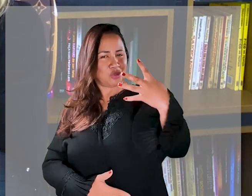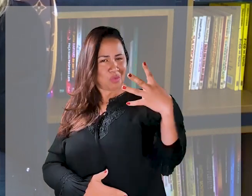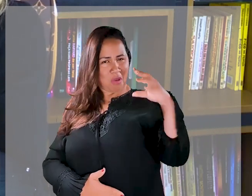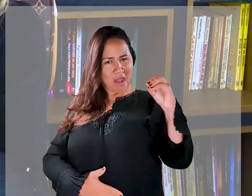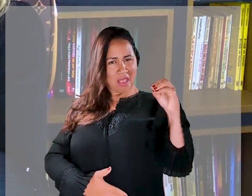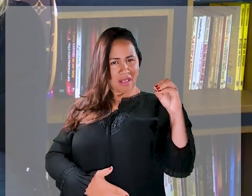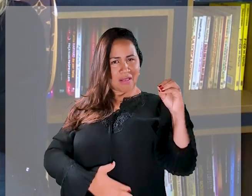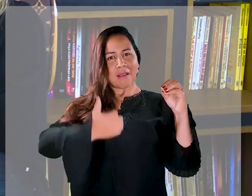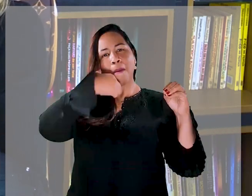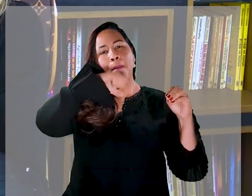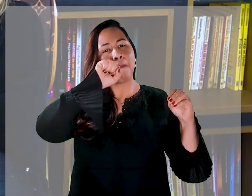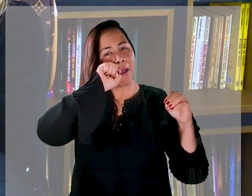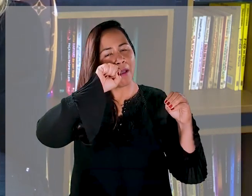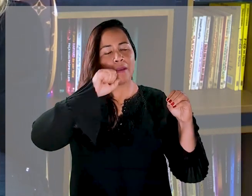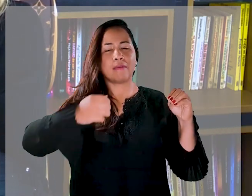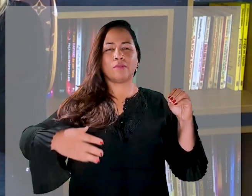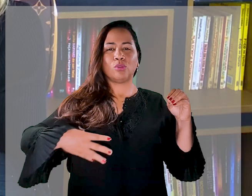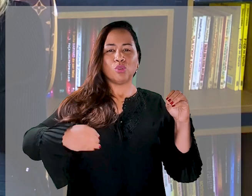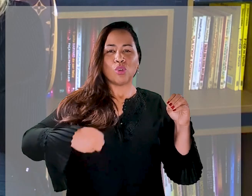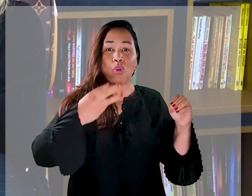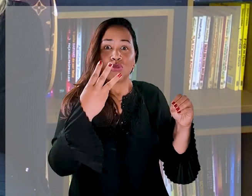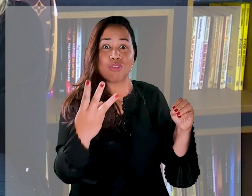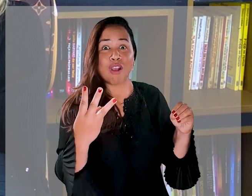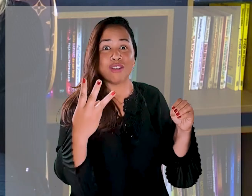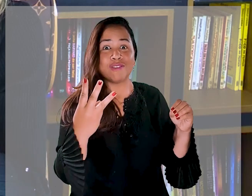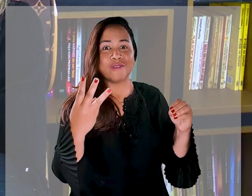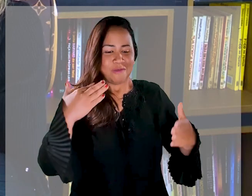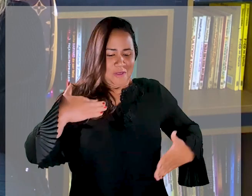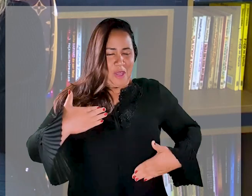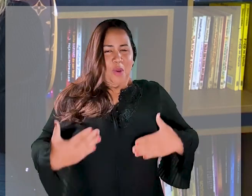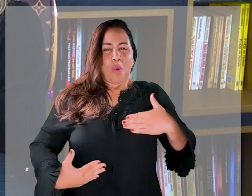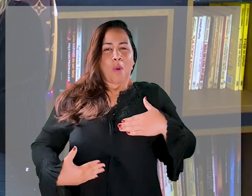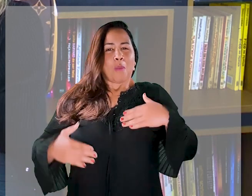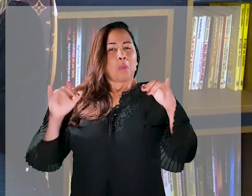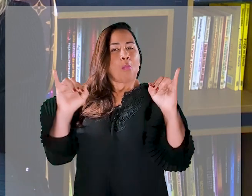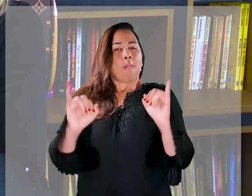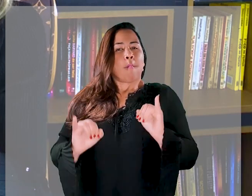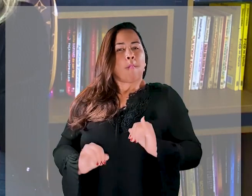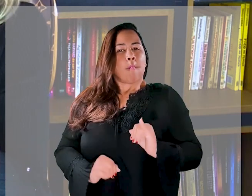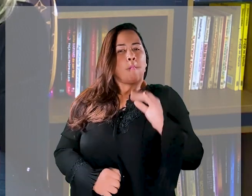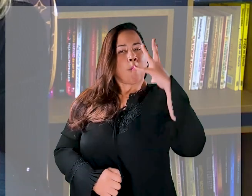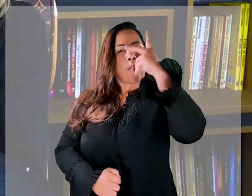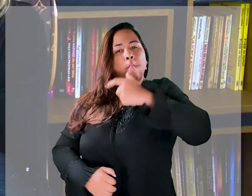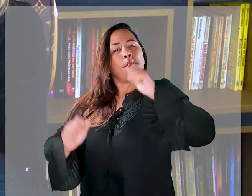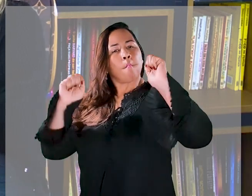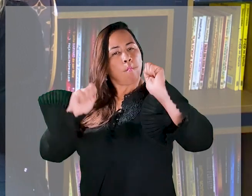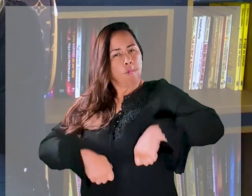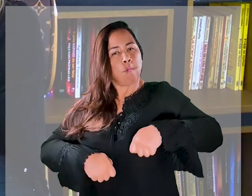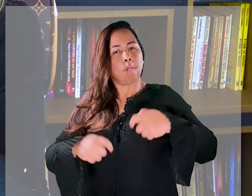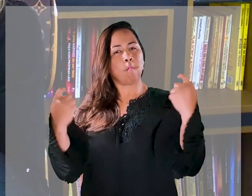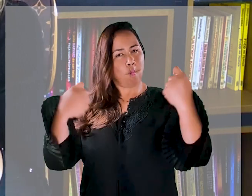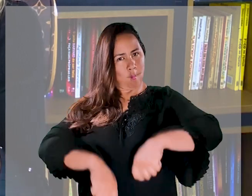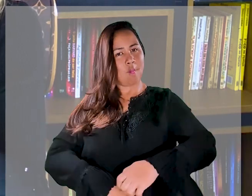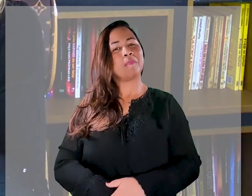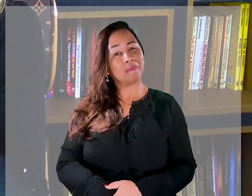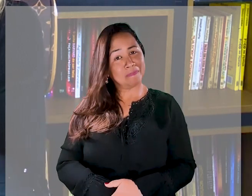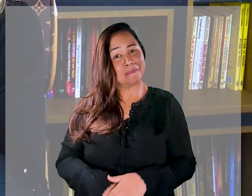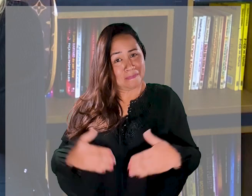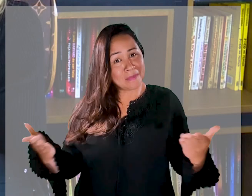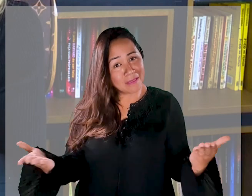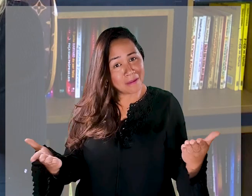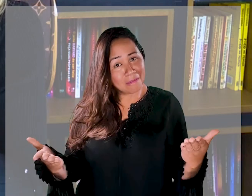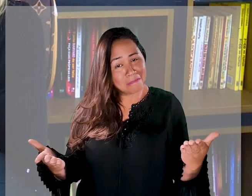que você deseja, ninguém te segura. Então, se eu sirvo de inspiração para algo que possa mudar tua vida, tá tudo bem. Bingo, vamos em